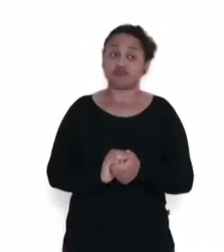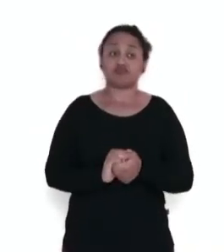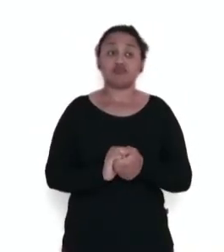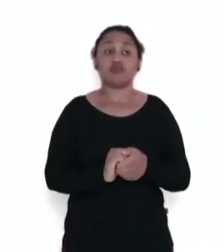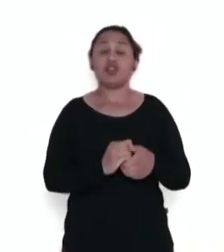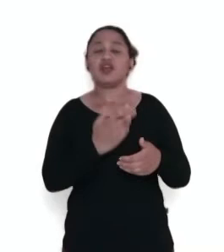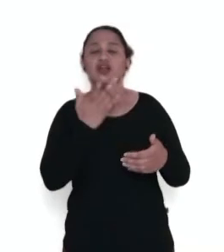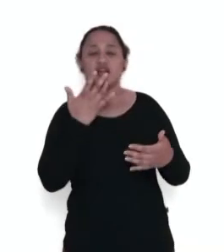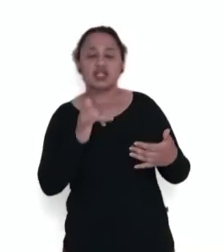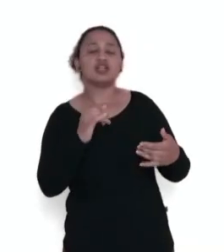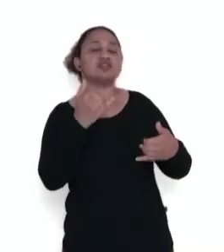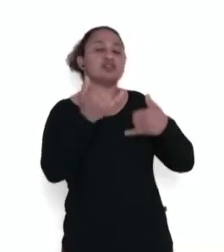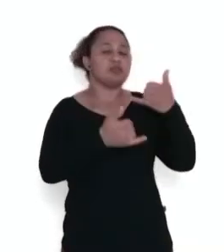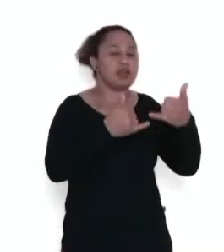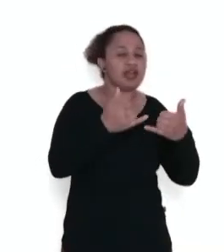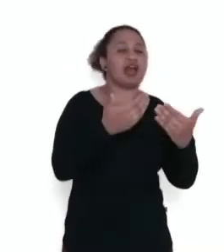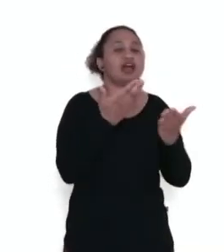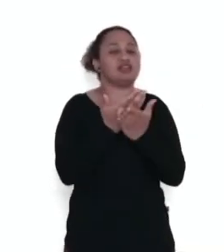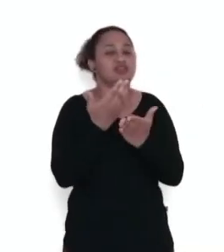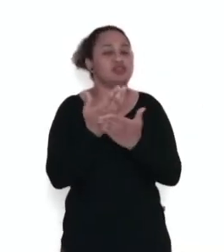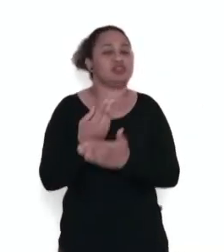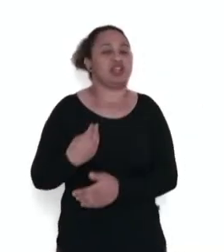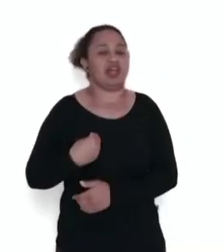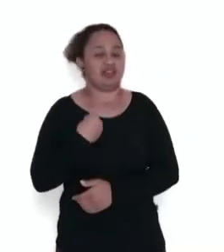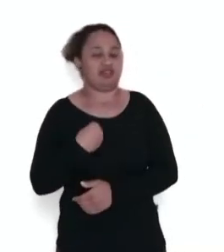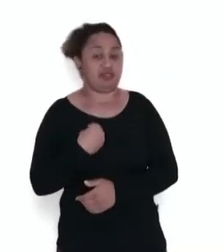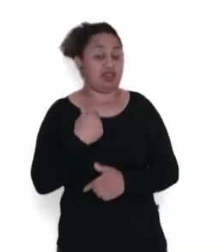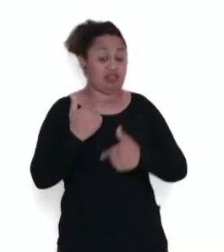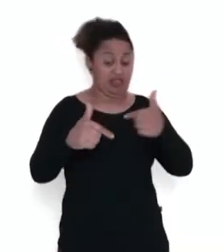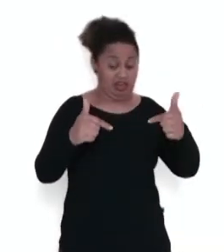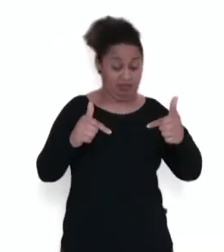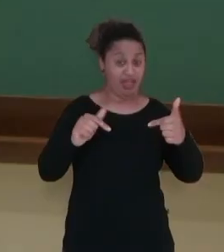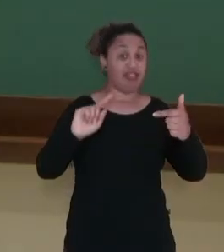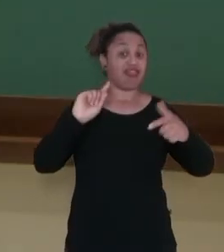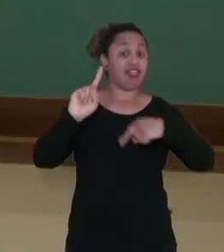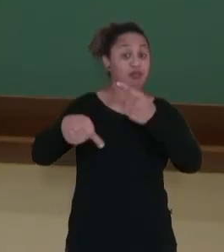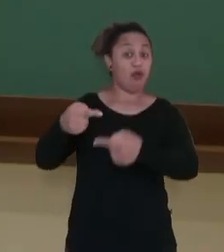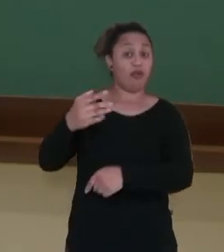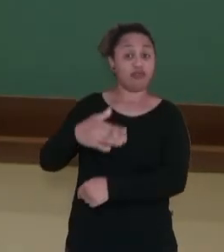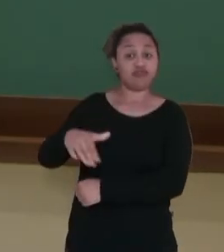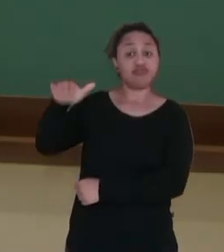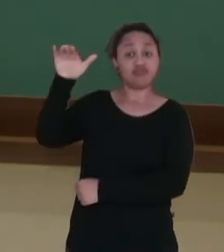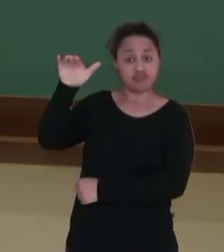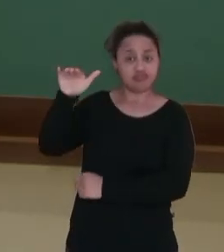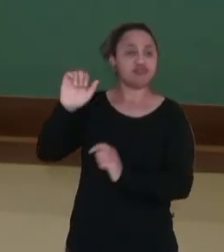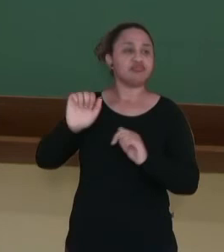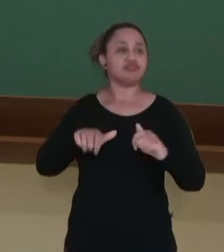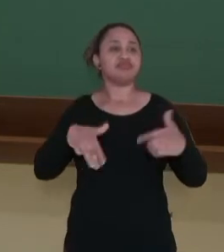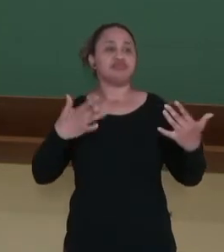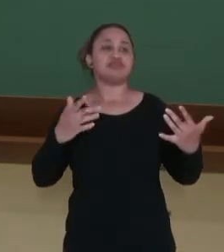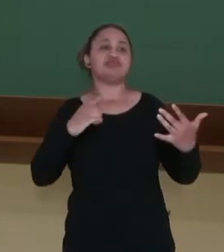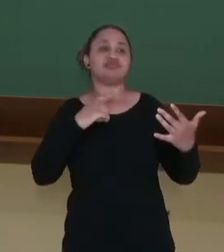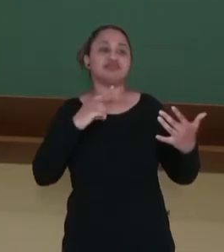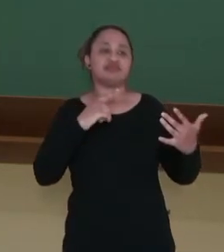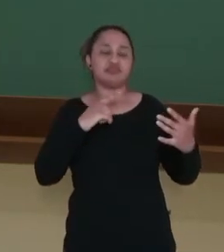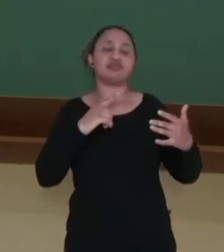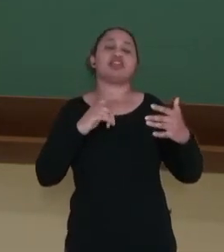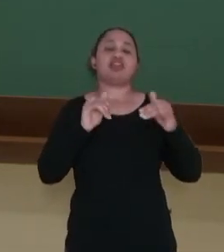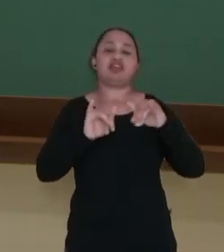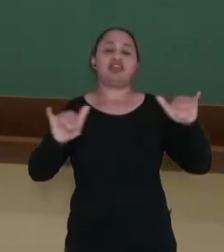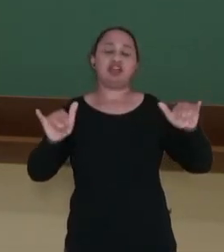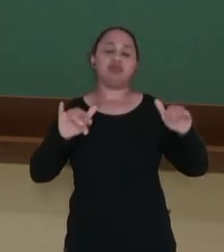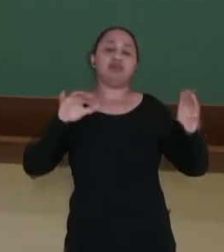e estudar. Brincar, estudar, viver, trabalhar só quando crescer. Daí a gente tem aqui a campanha nacional